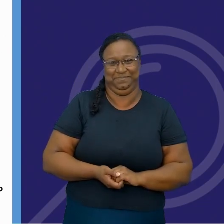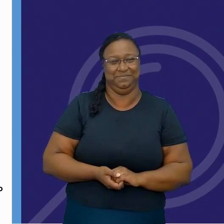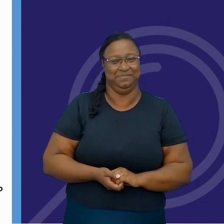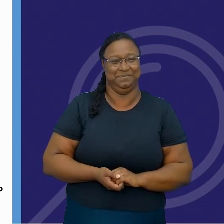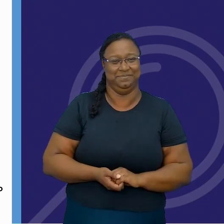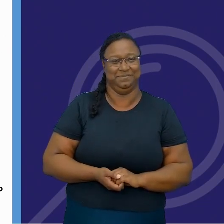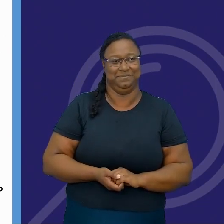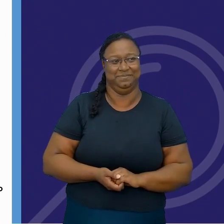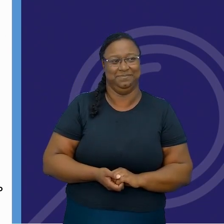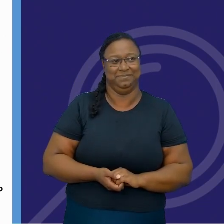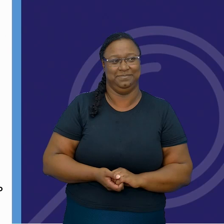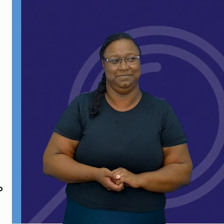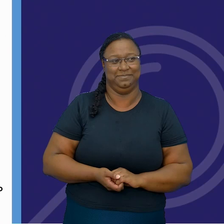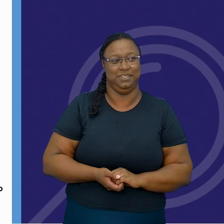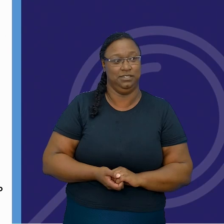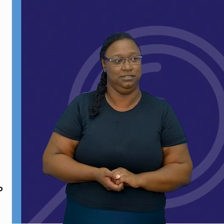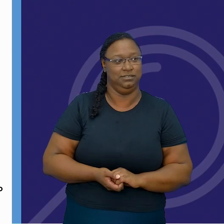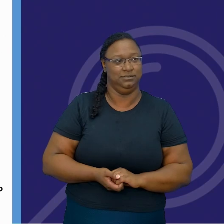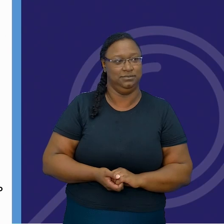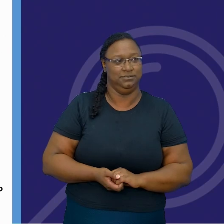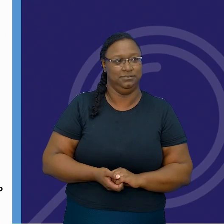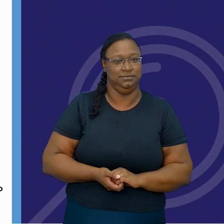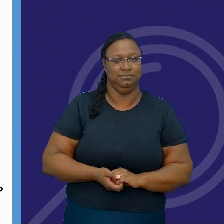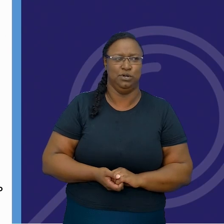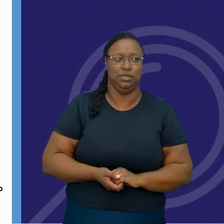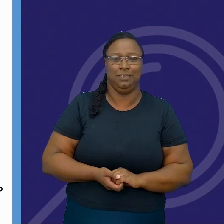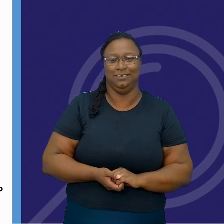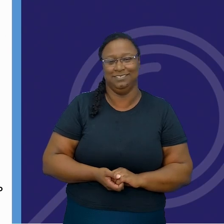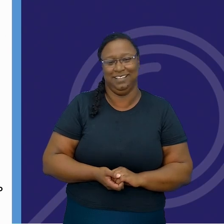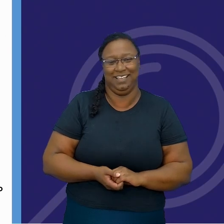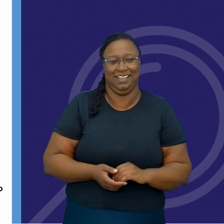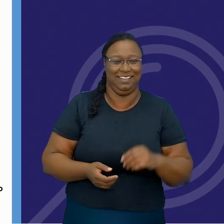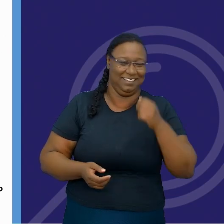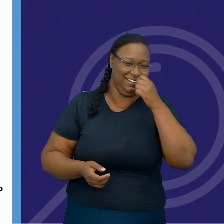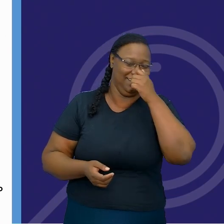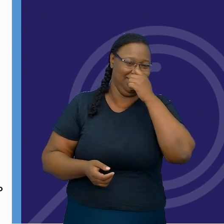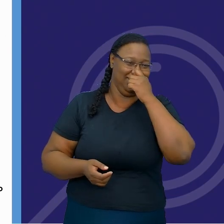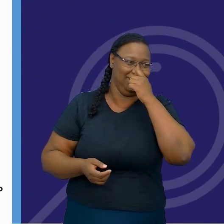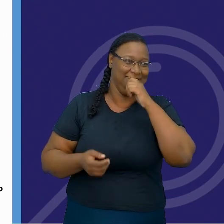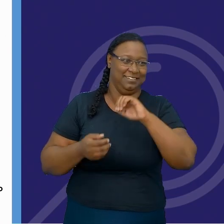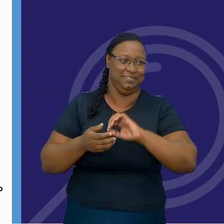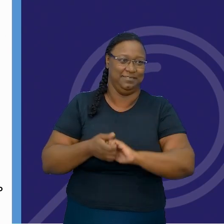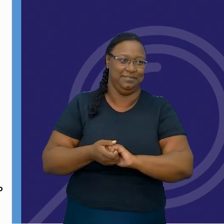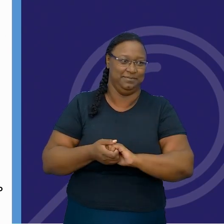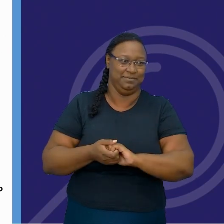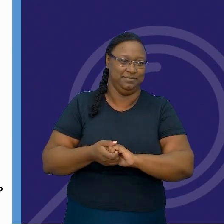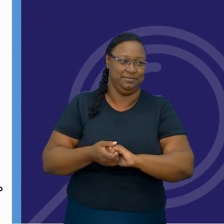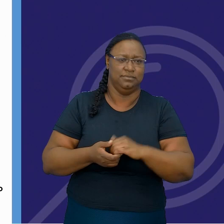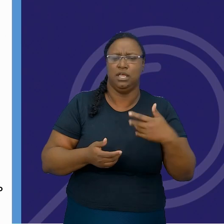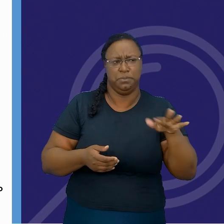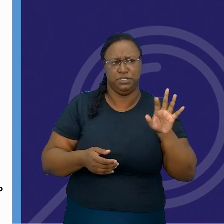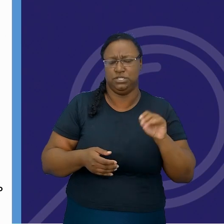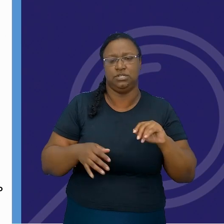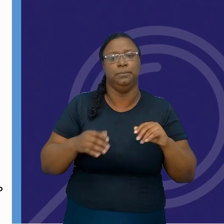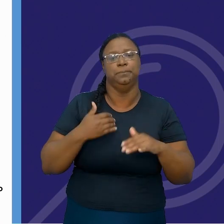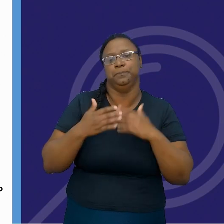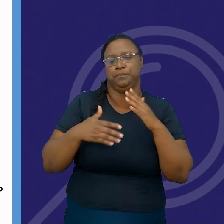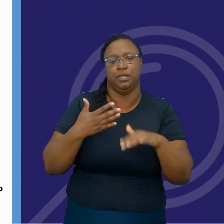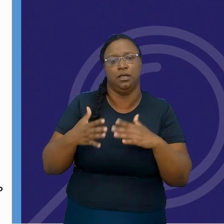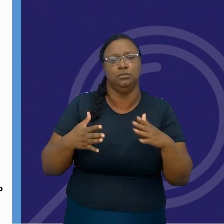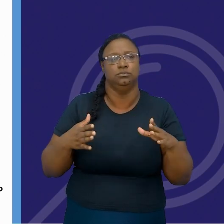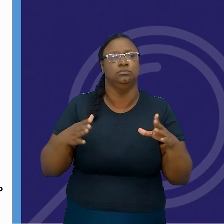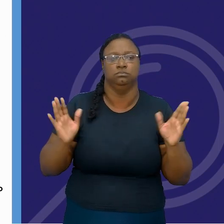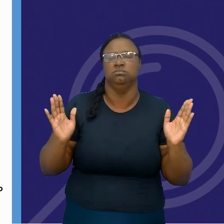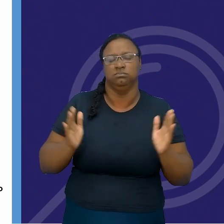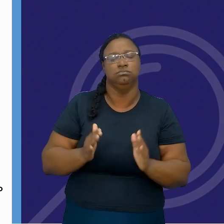uma comparação, né? Os países do hemisfério norte, em grande maioria, recebem pouca